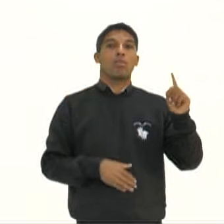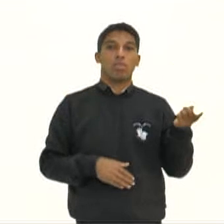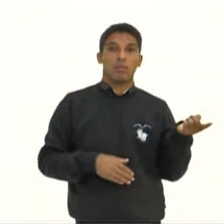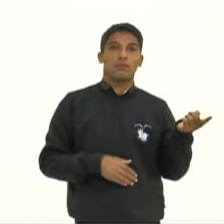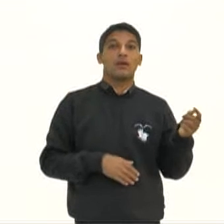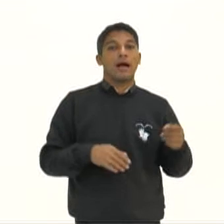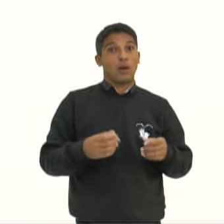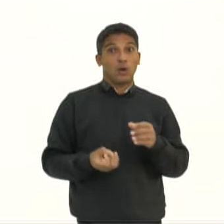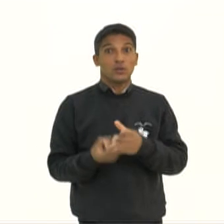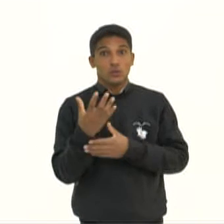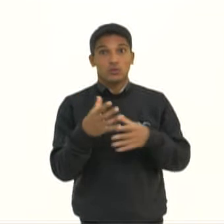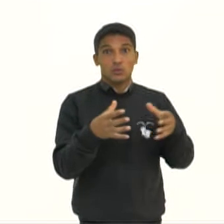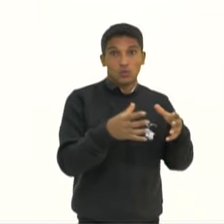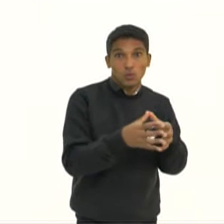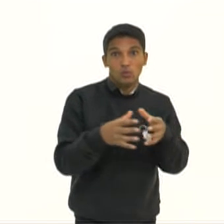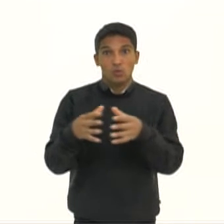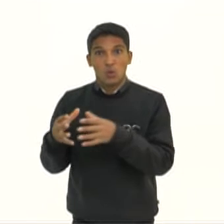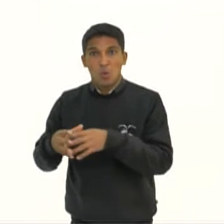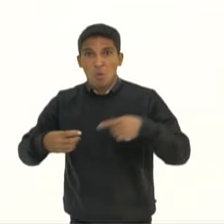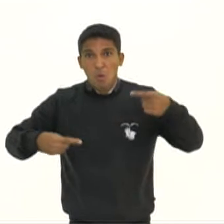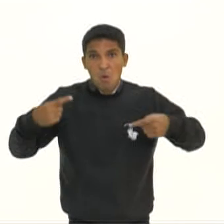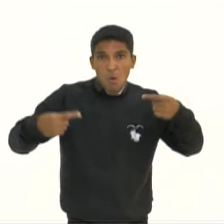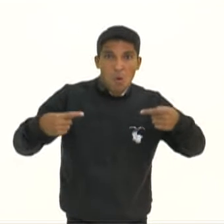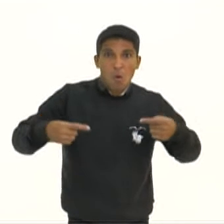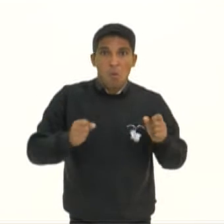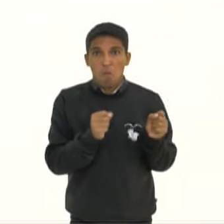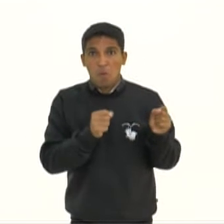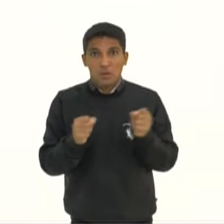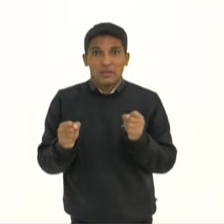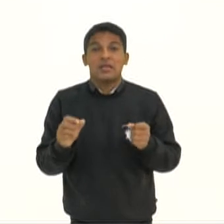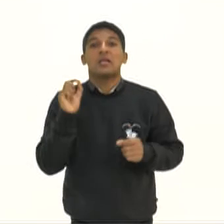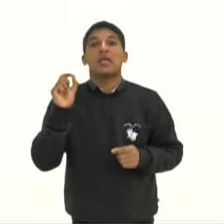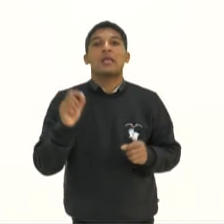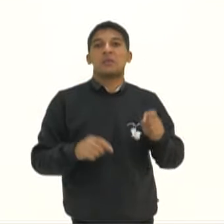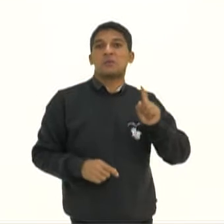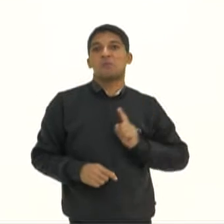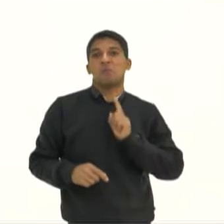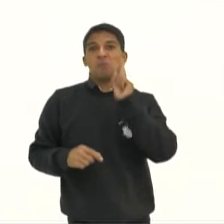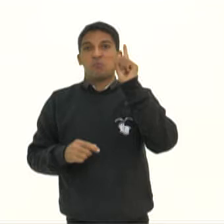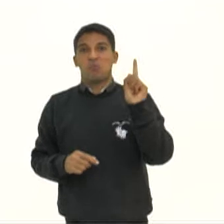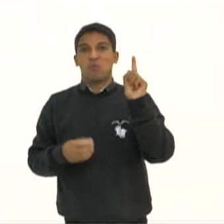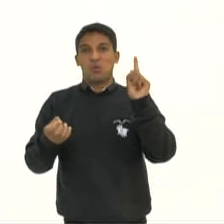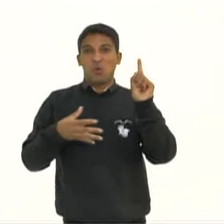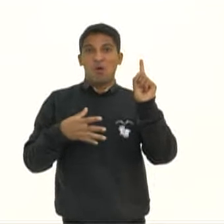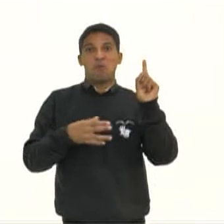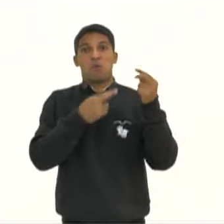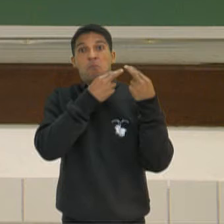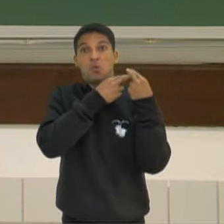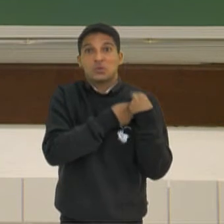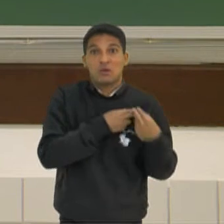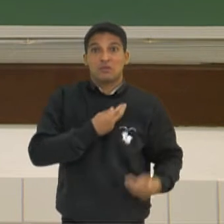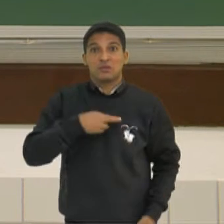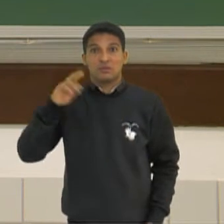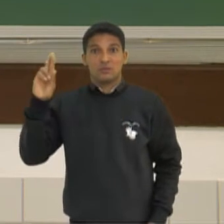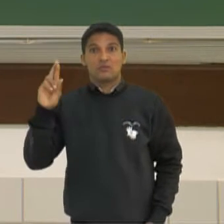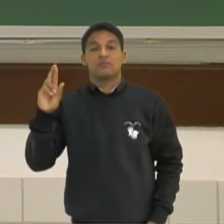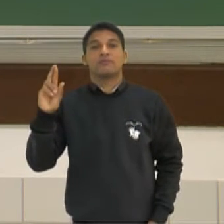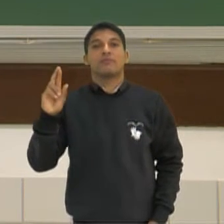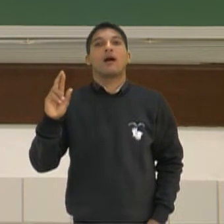disputaram o poder islâmico? A resposta correta é a letra A. os sunitas e